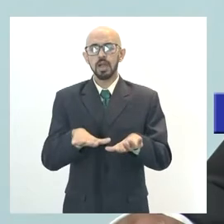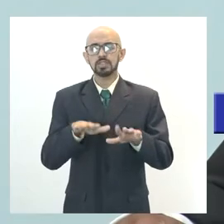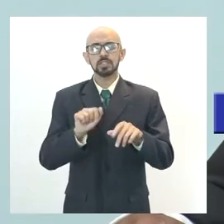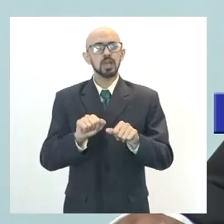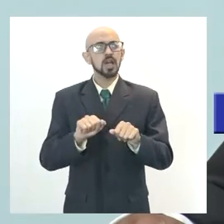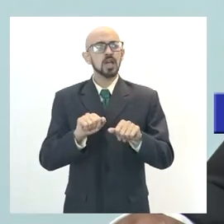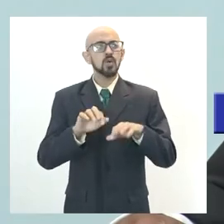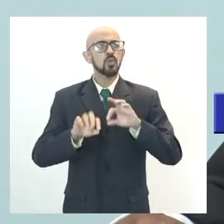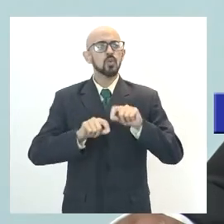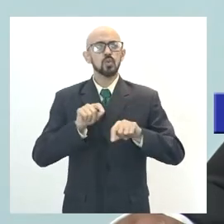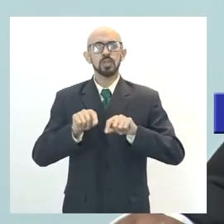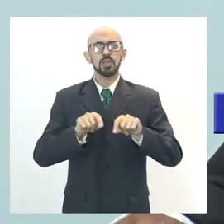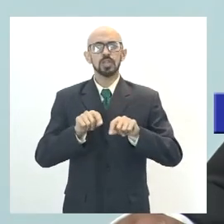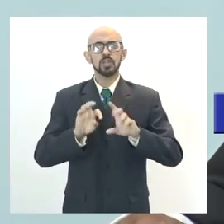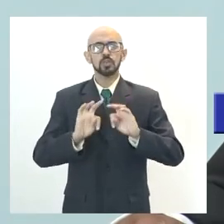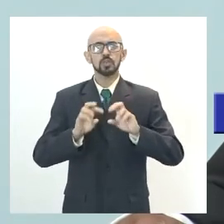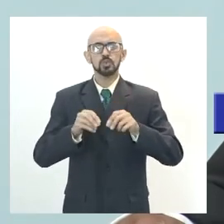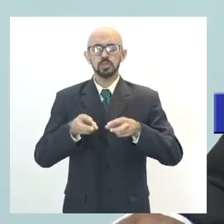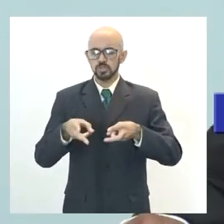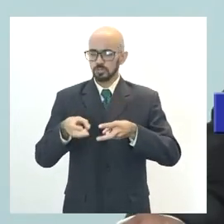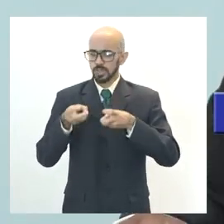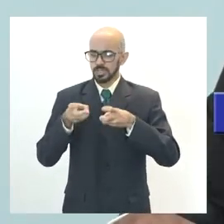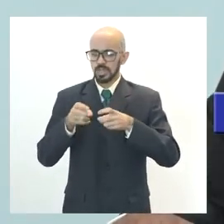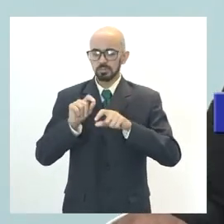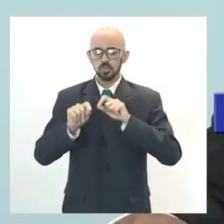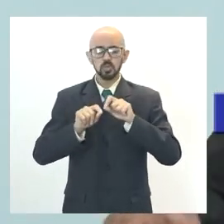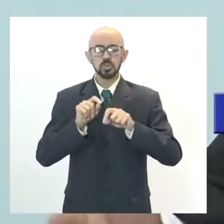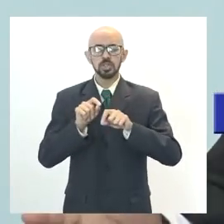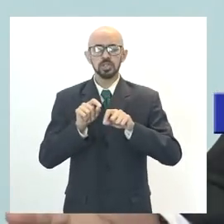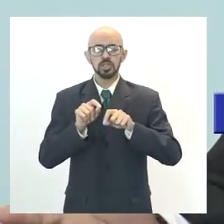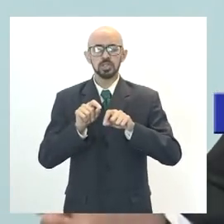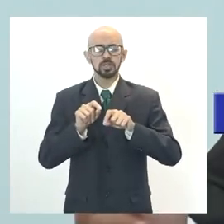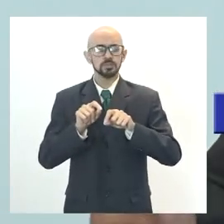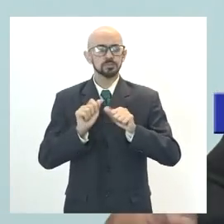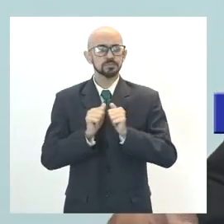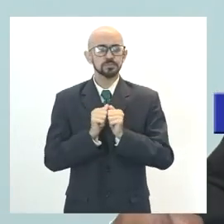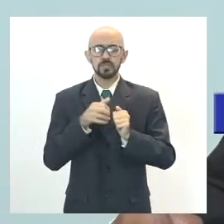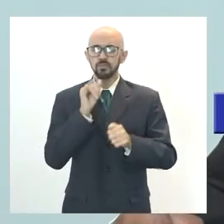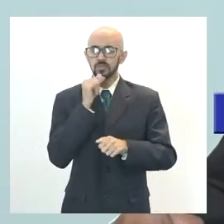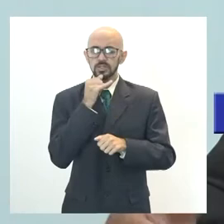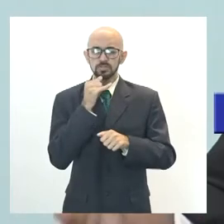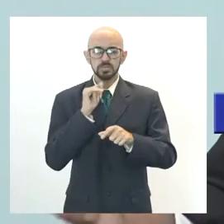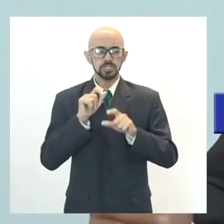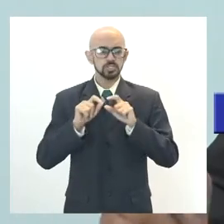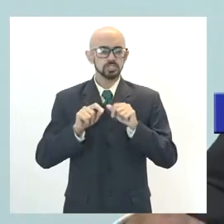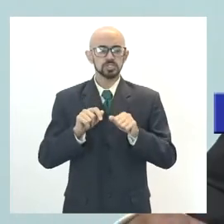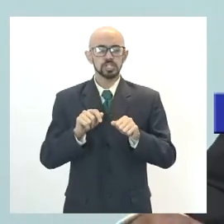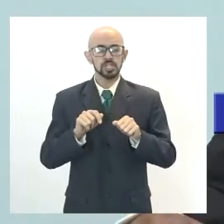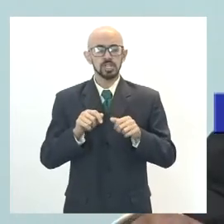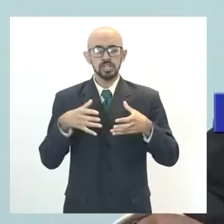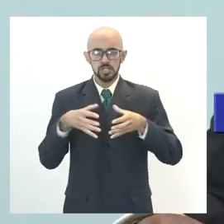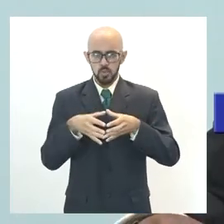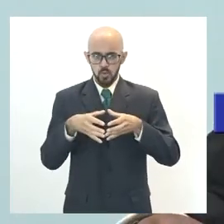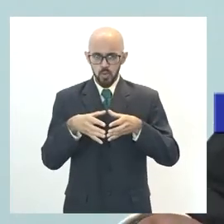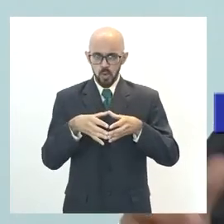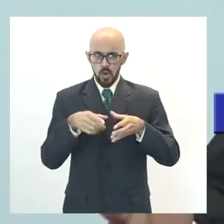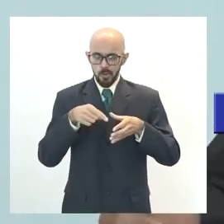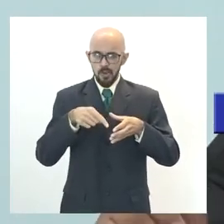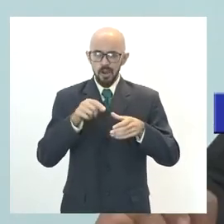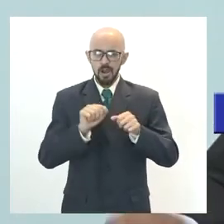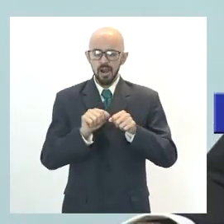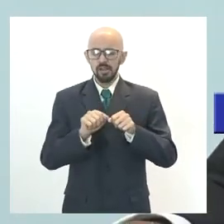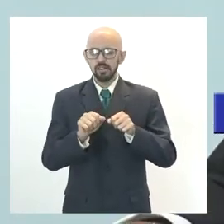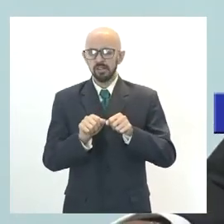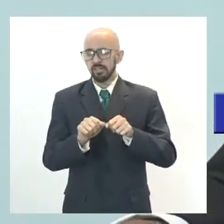que é meramente é novamente né o deputado como infelizmente esse esse grupo que você falou eles